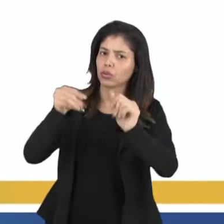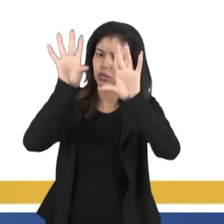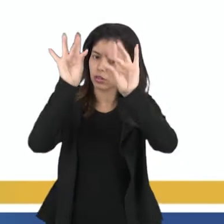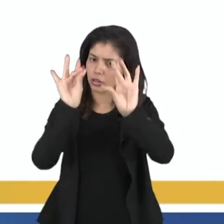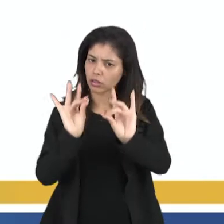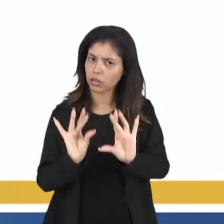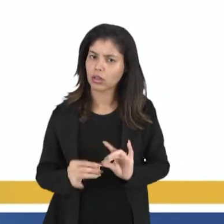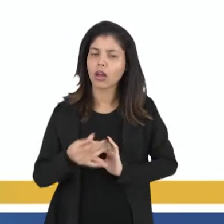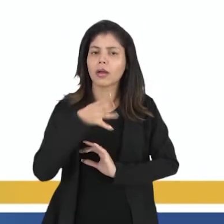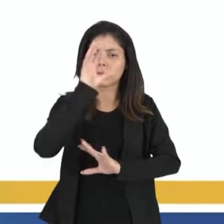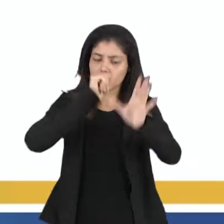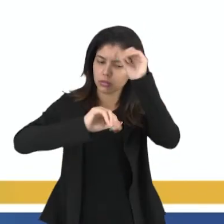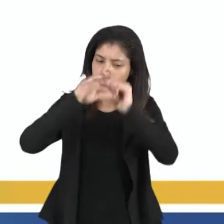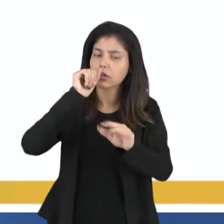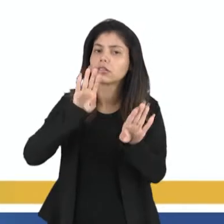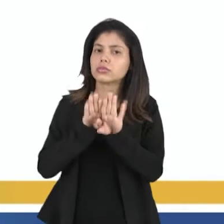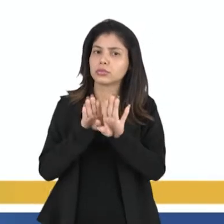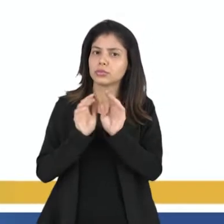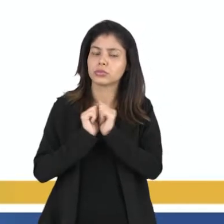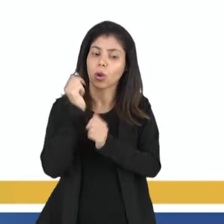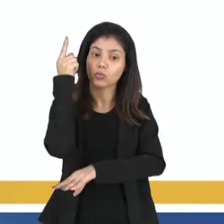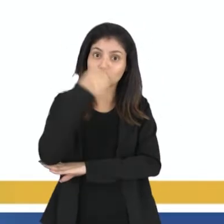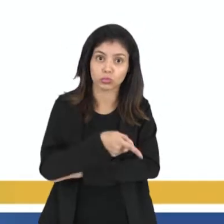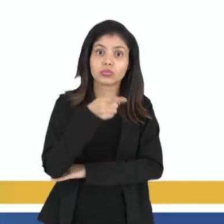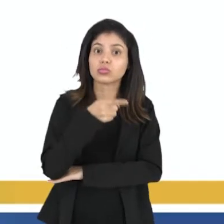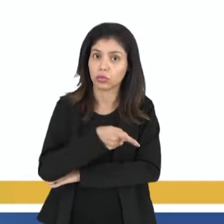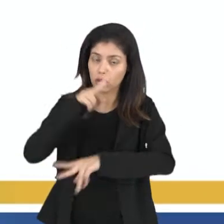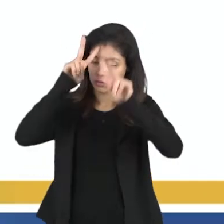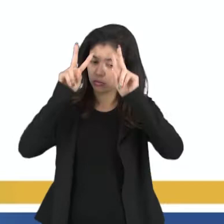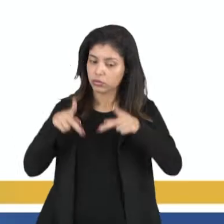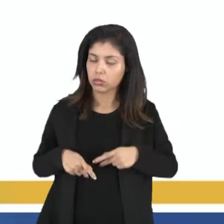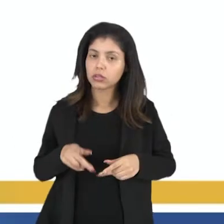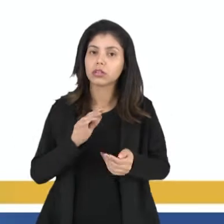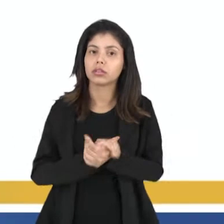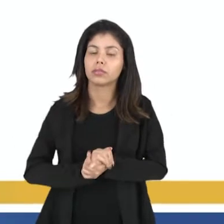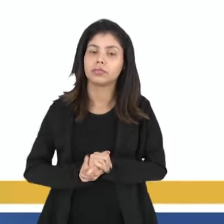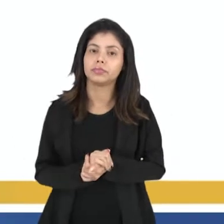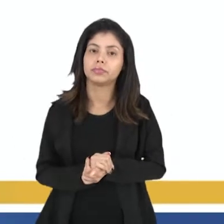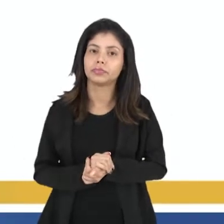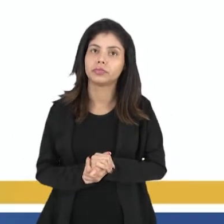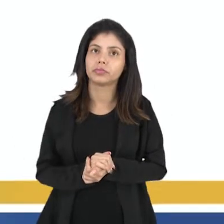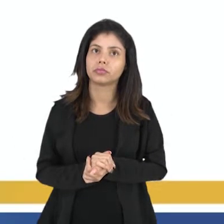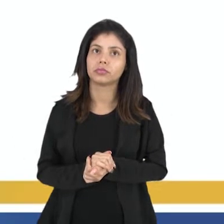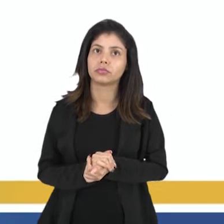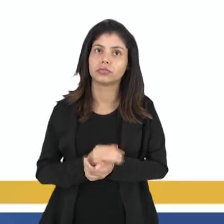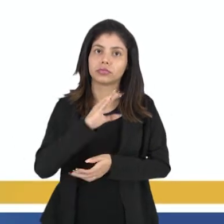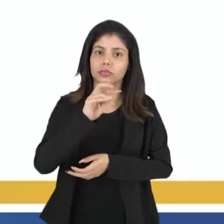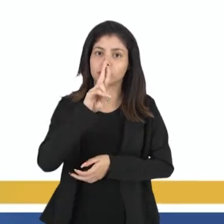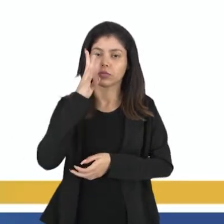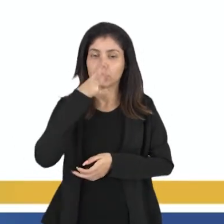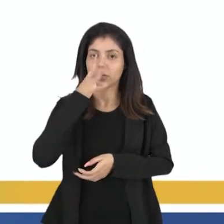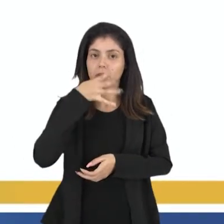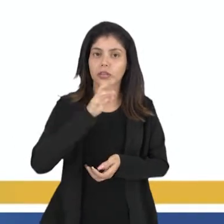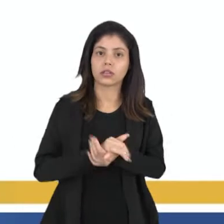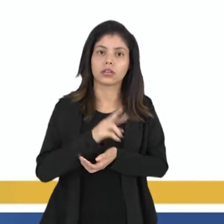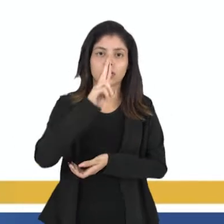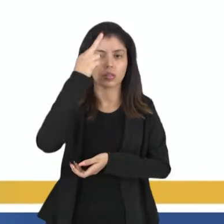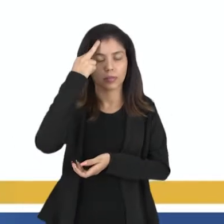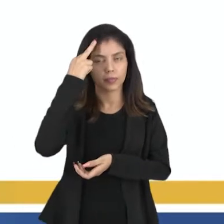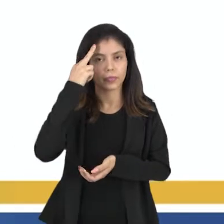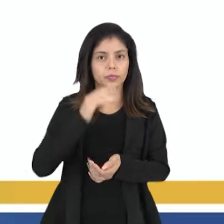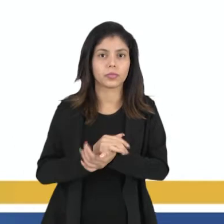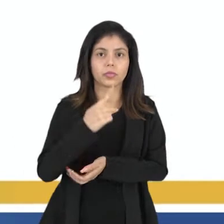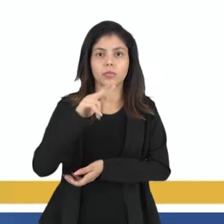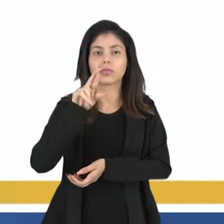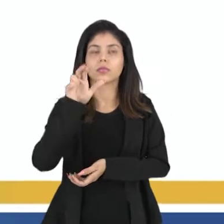os outros conhecimentos e julgou o conhecimento humano numa obra chamada Crítica da Razão Pura. Tá